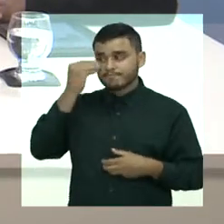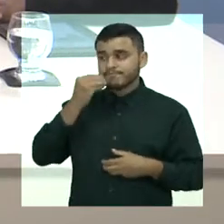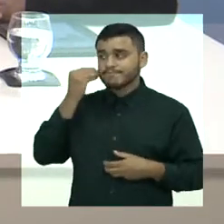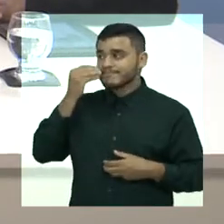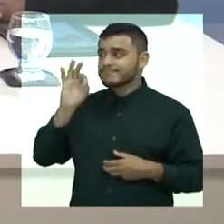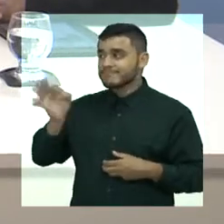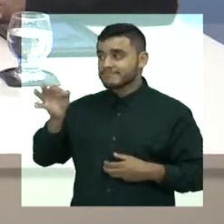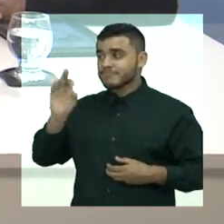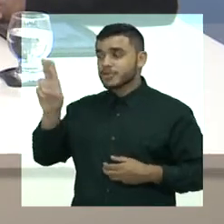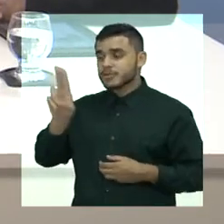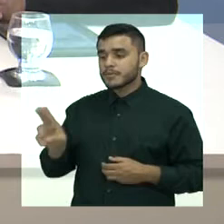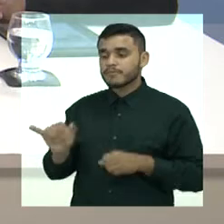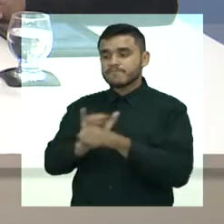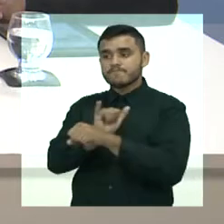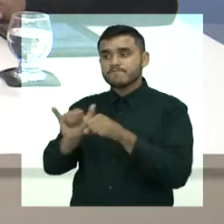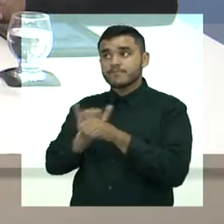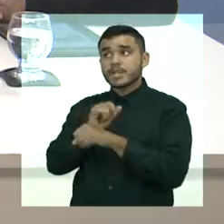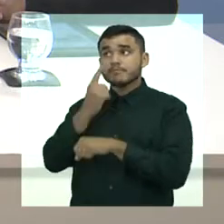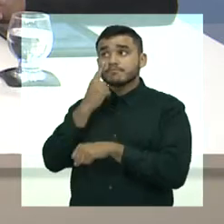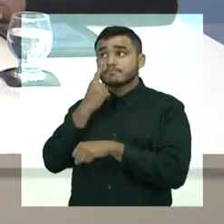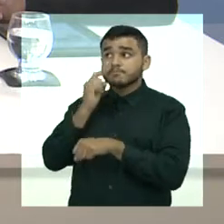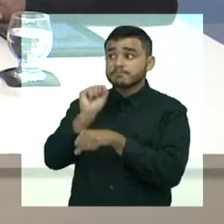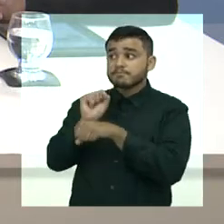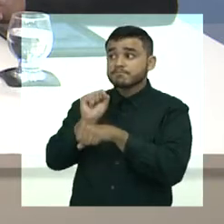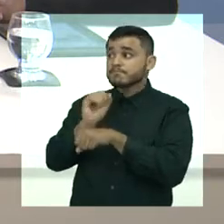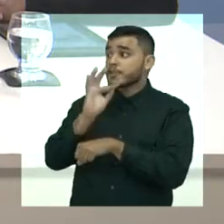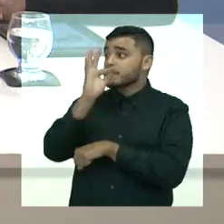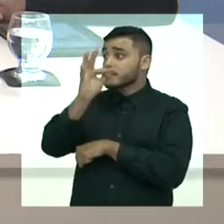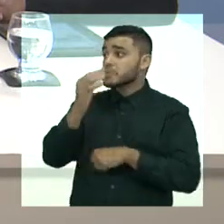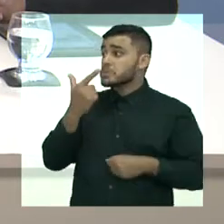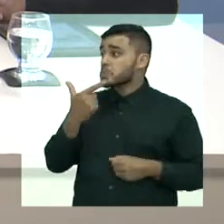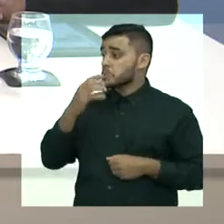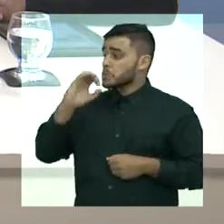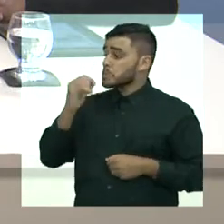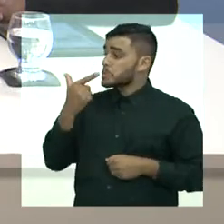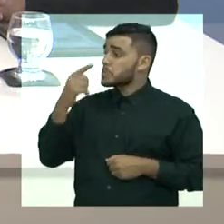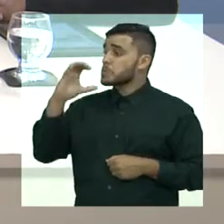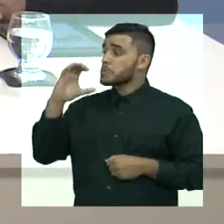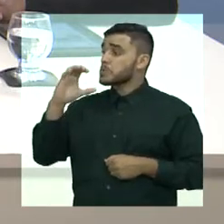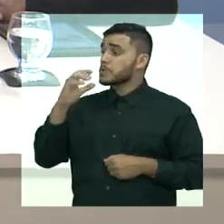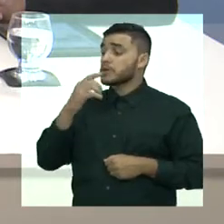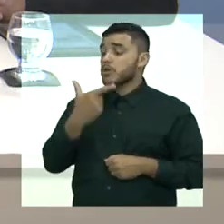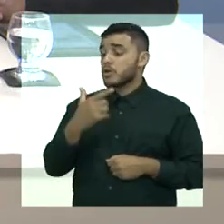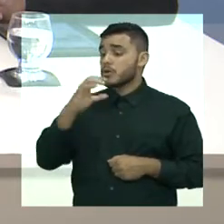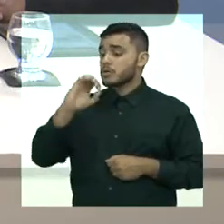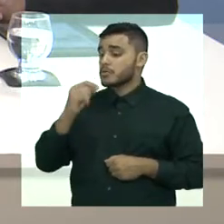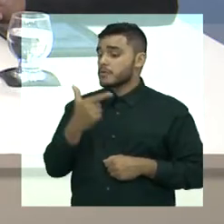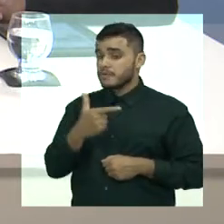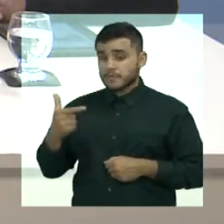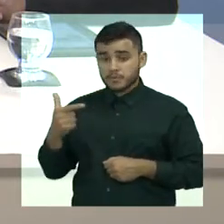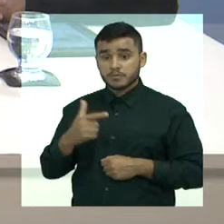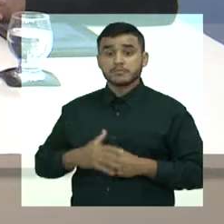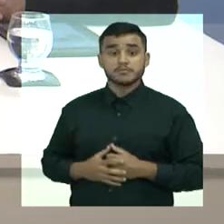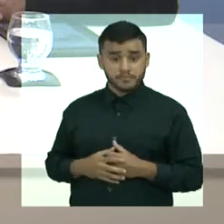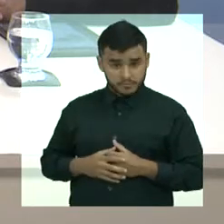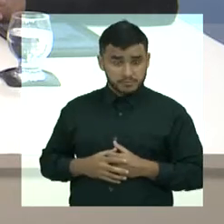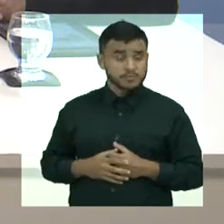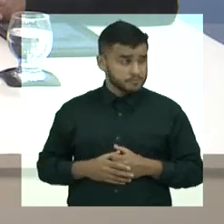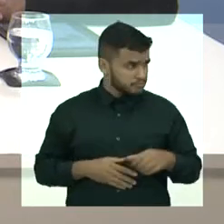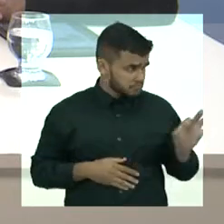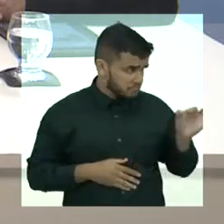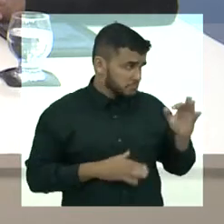exatamente esse aspecto aí. Não sei se você concorda comigo, mas é um ponto de vista. Não, Paulo, o presidente Lula veio,